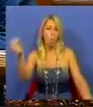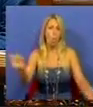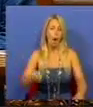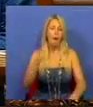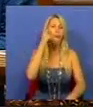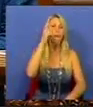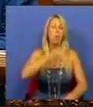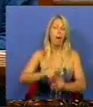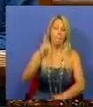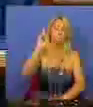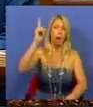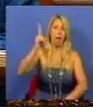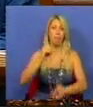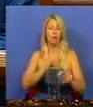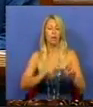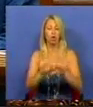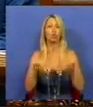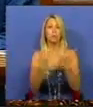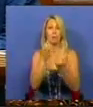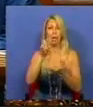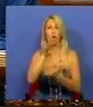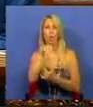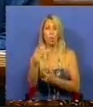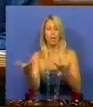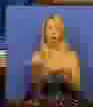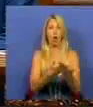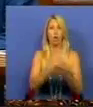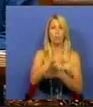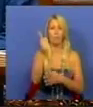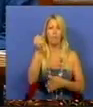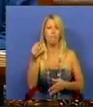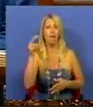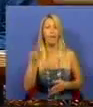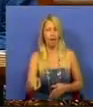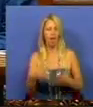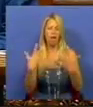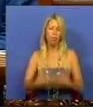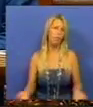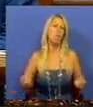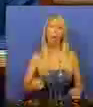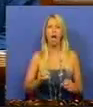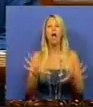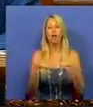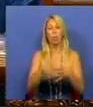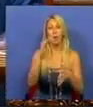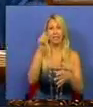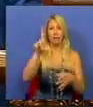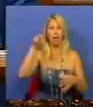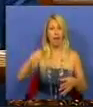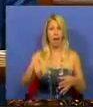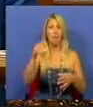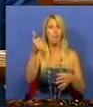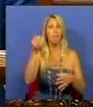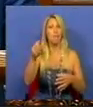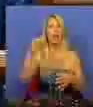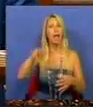mandantes da Sociedade de Luz de Negócios e do BPN. Não há qualquer dúvida que o grupo SLN-BPN desenvolveu uma